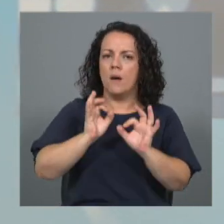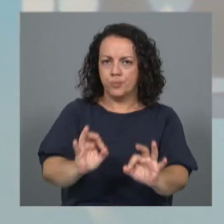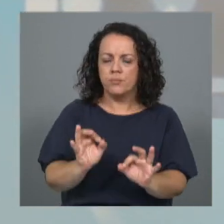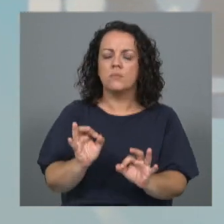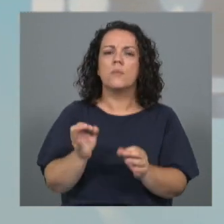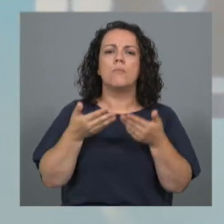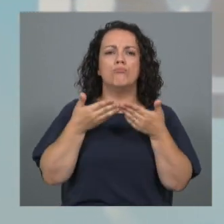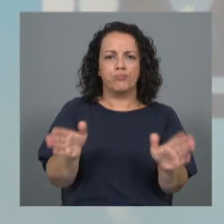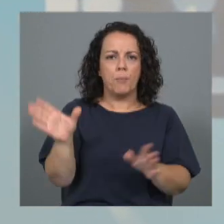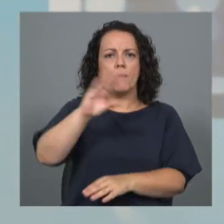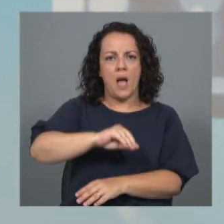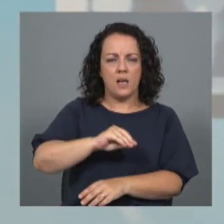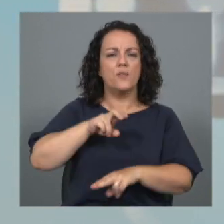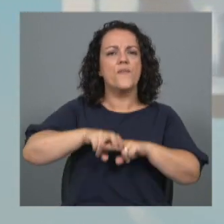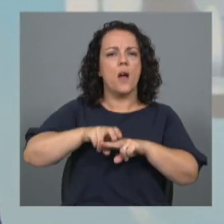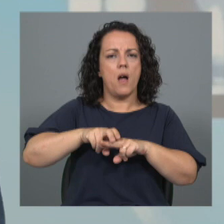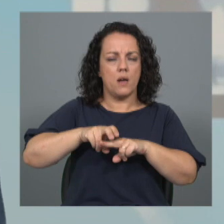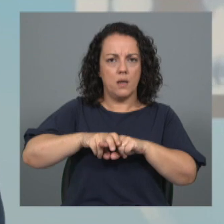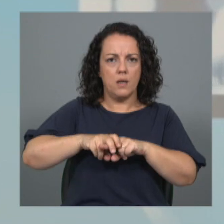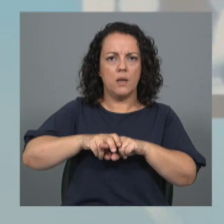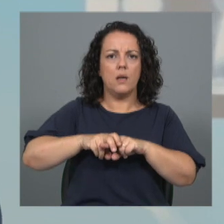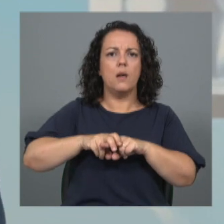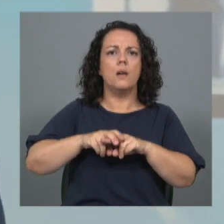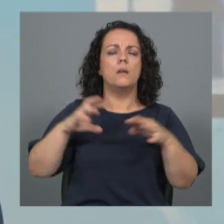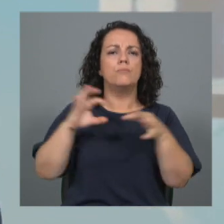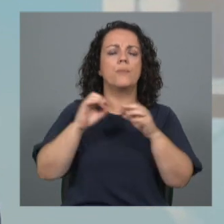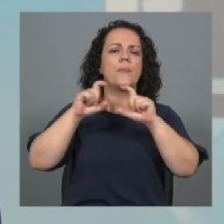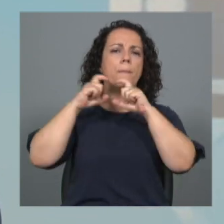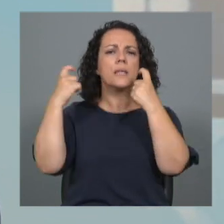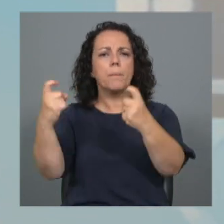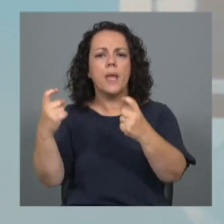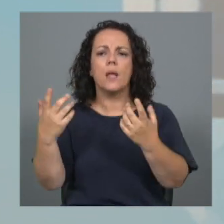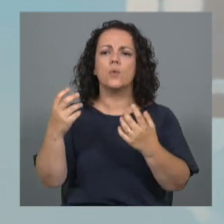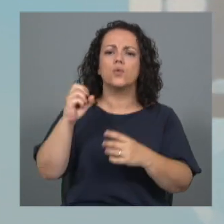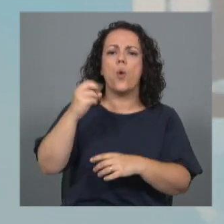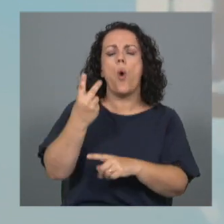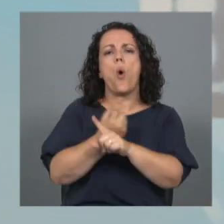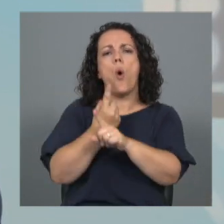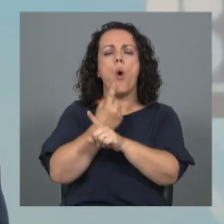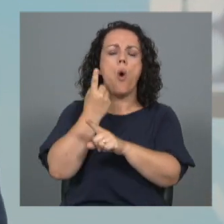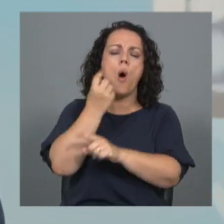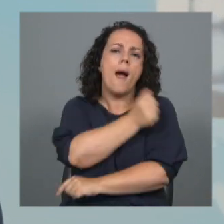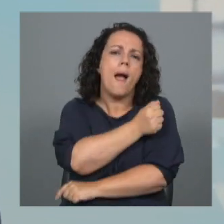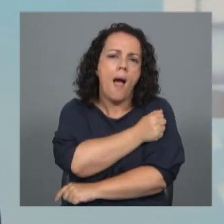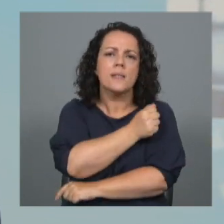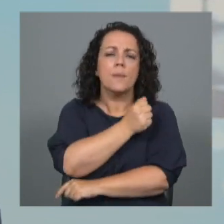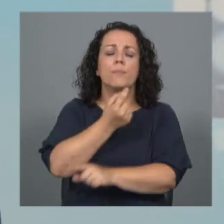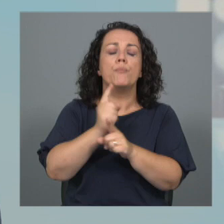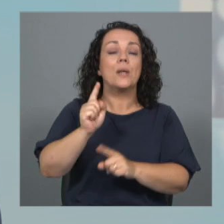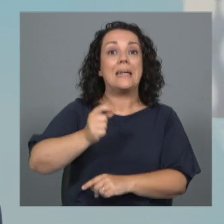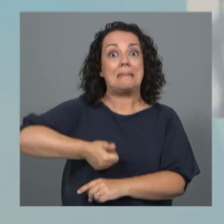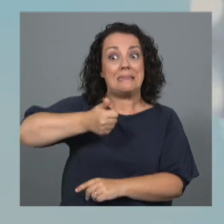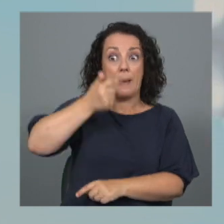mais vagas para apartamentos e para respostas habitacionais, porque queremos primeiro ter as pessoas em